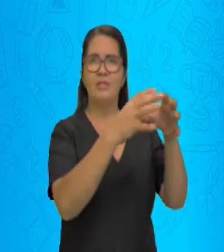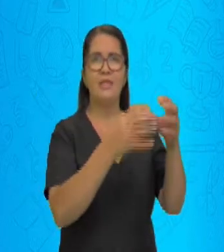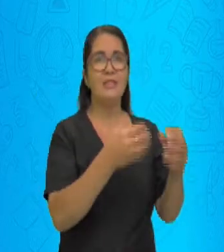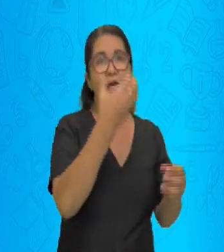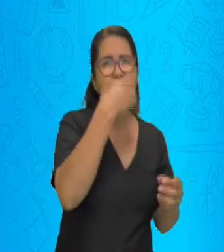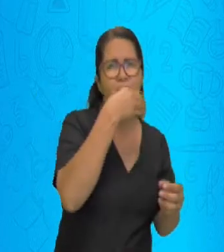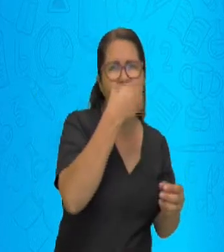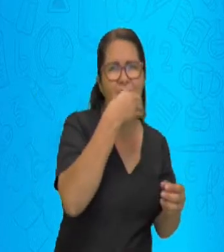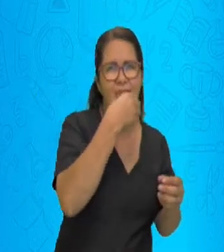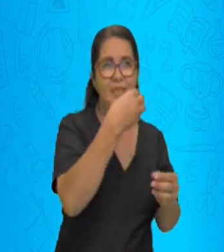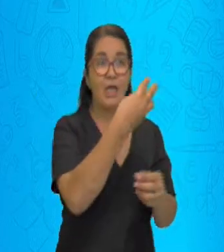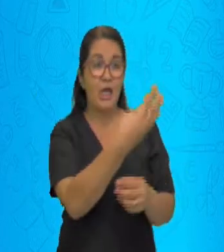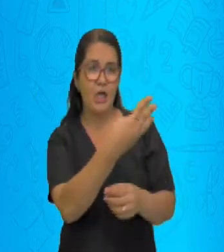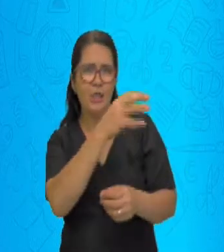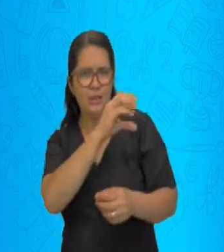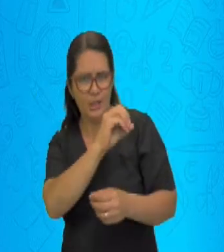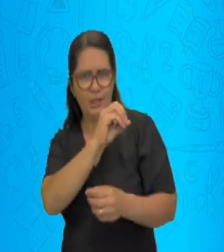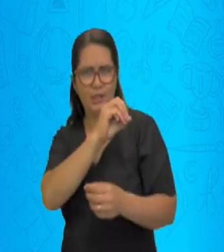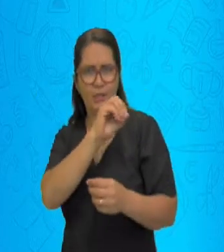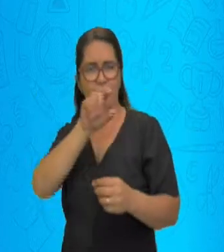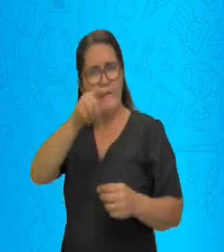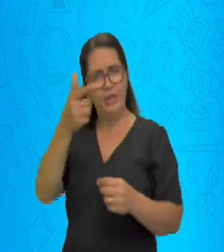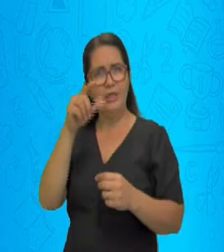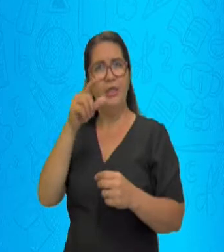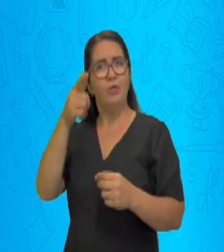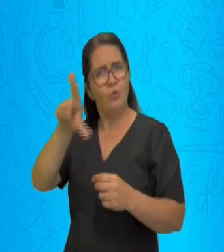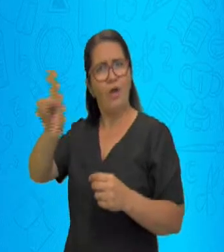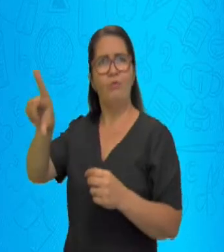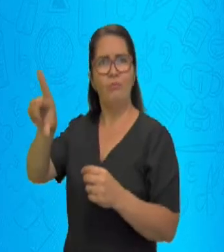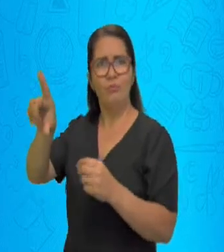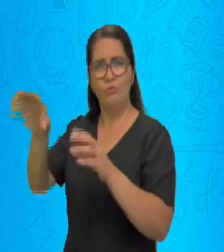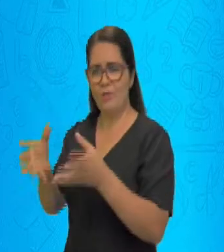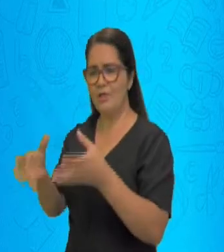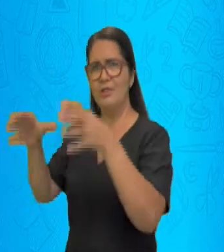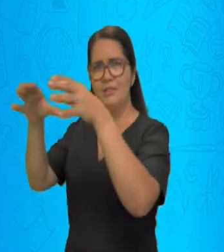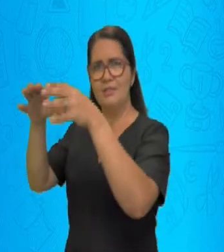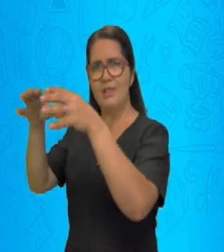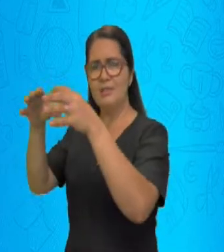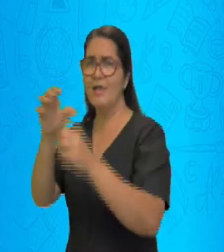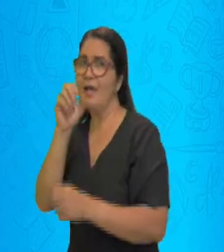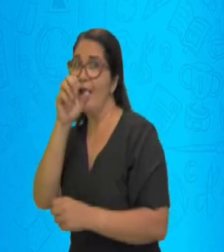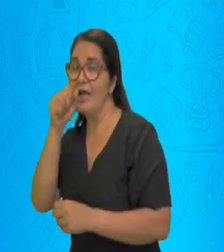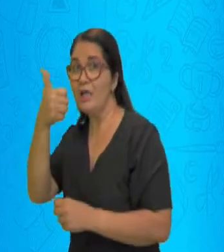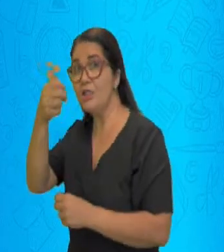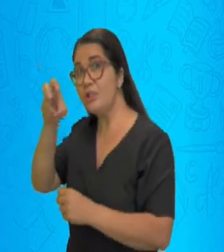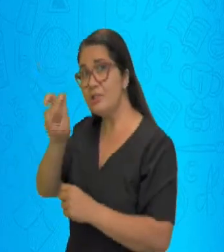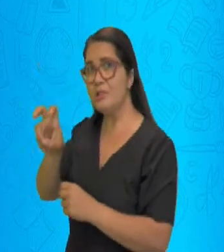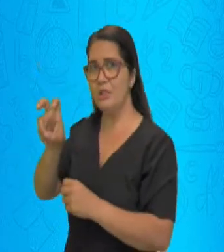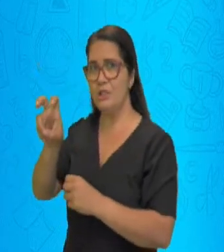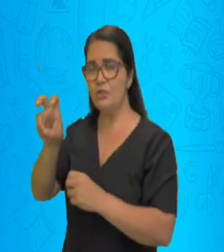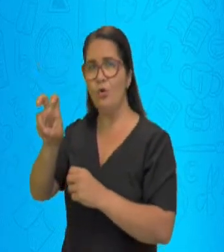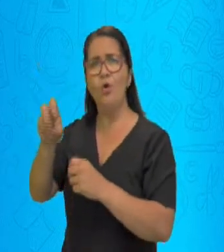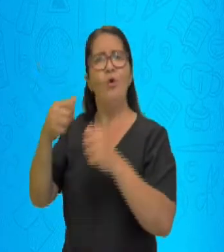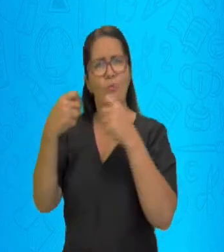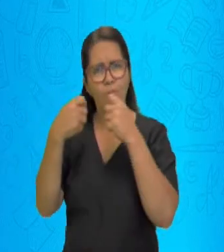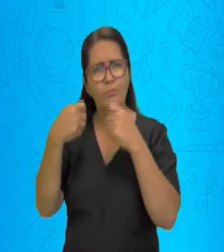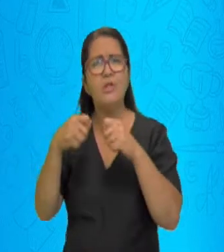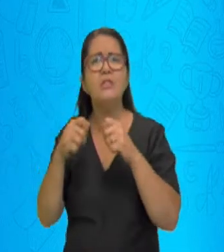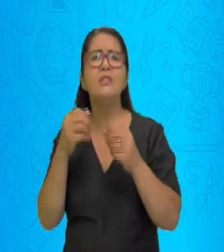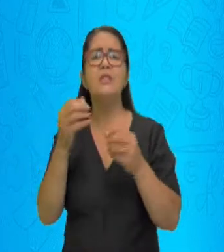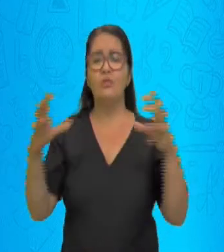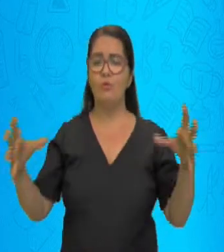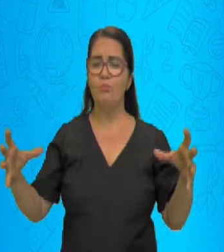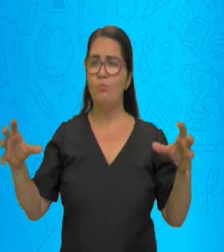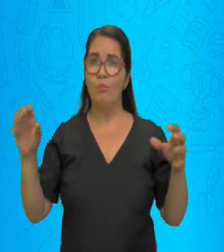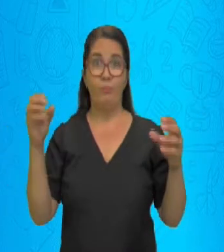maçãs e na outra cesta eu tenho 15 laranjas. Eu preciso de fazer um agrupamento, uma ideia de